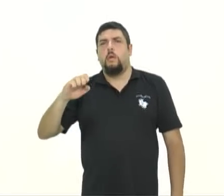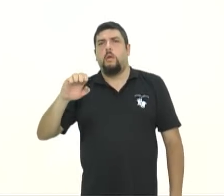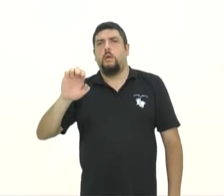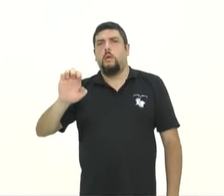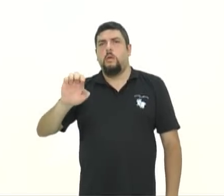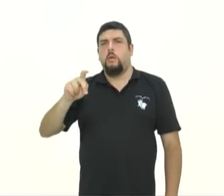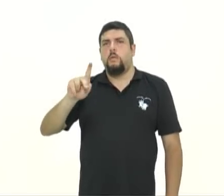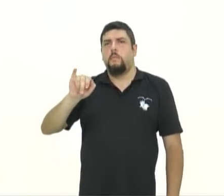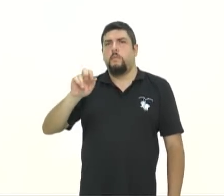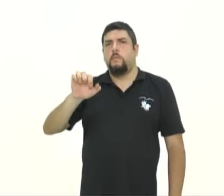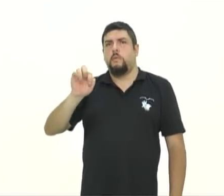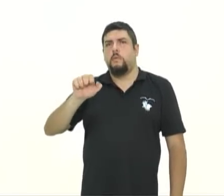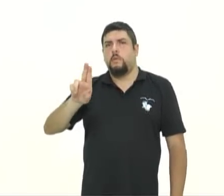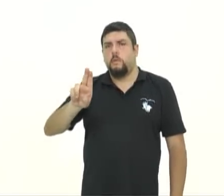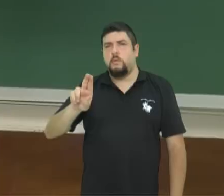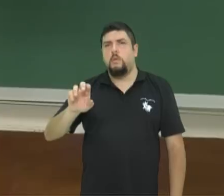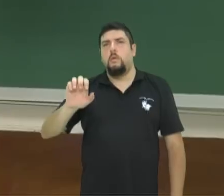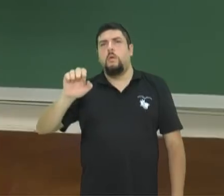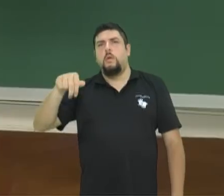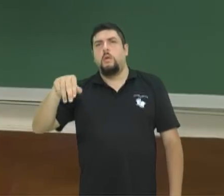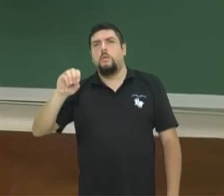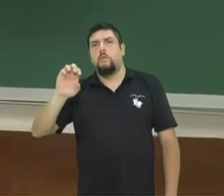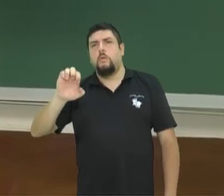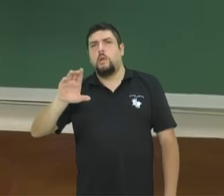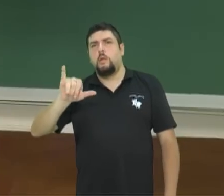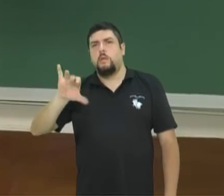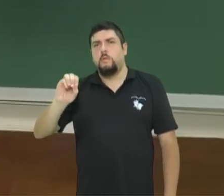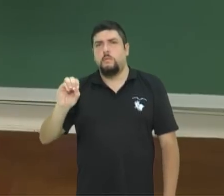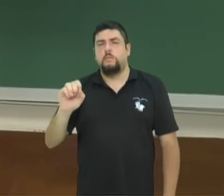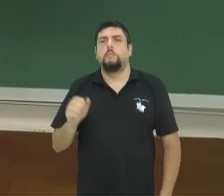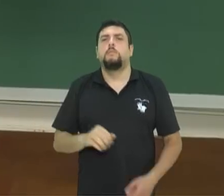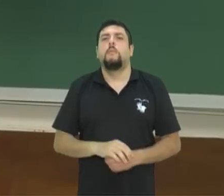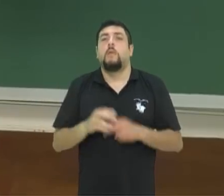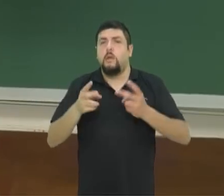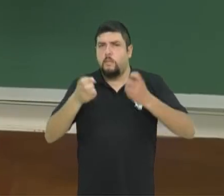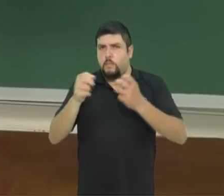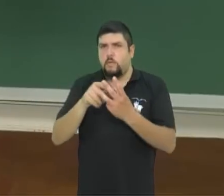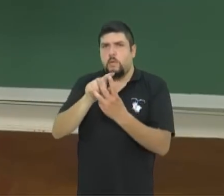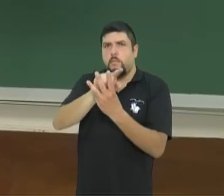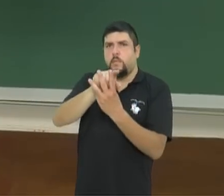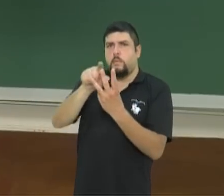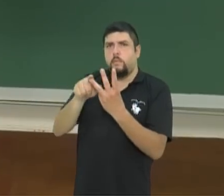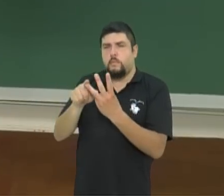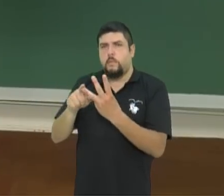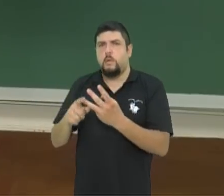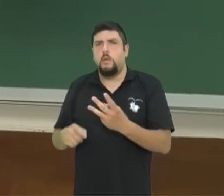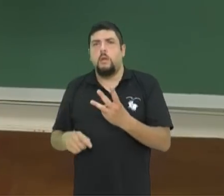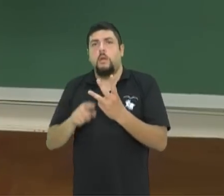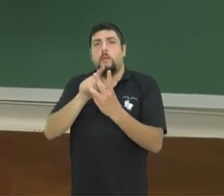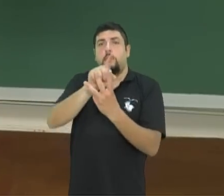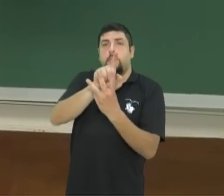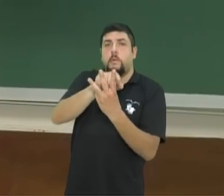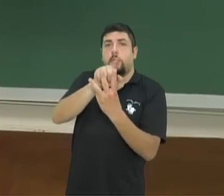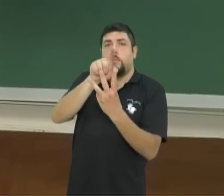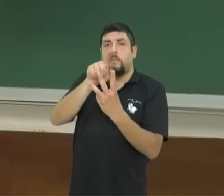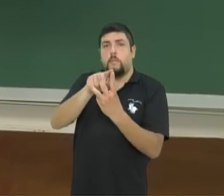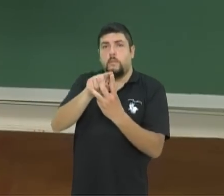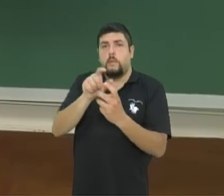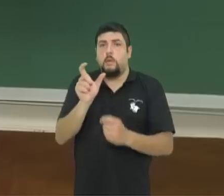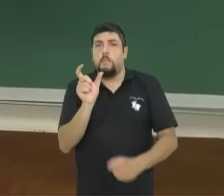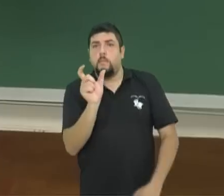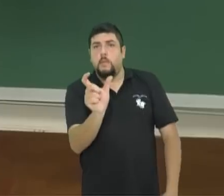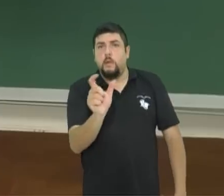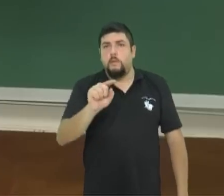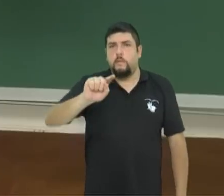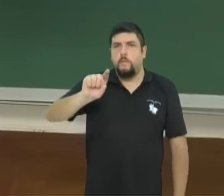Menoécio. Então, observem que os nomes dos 3 titãs estão ali, separados ali, os 2 primeiros entre vírgulas,